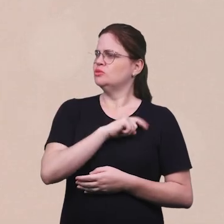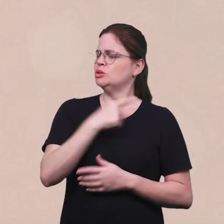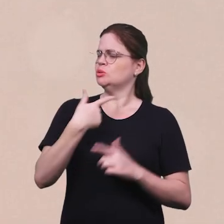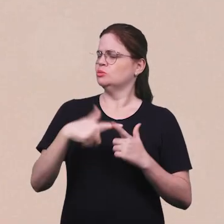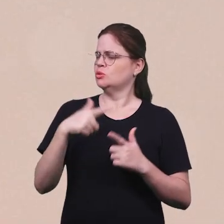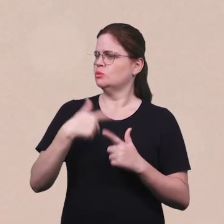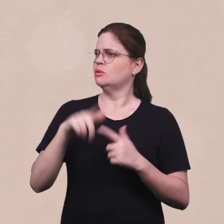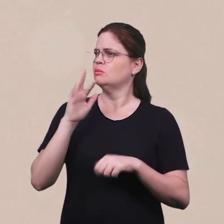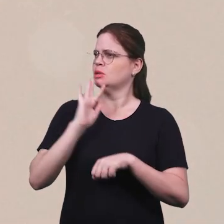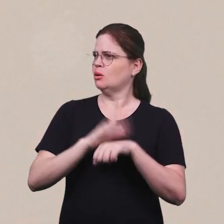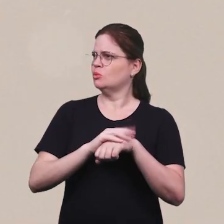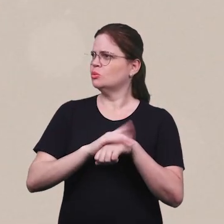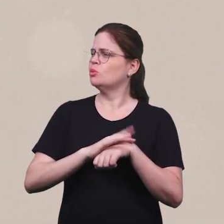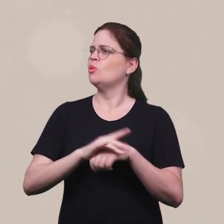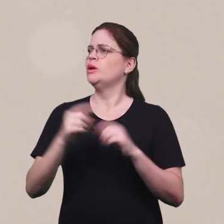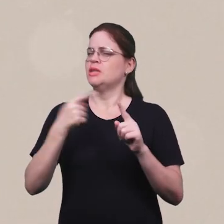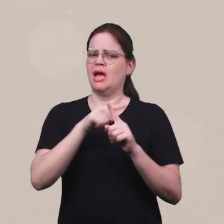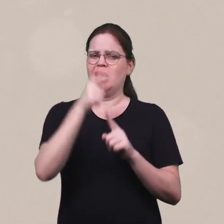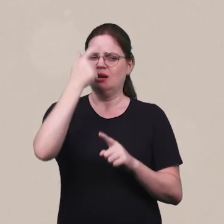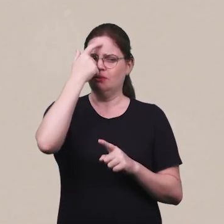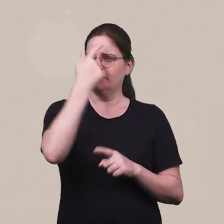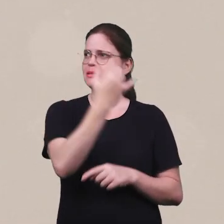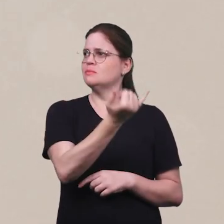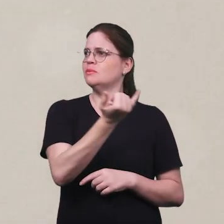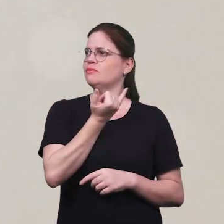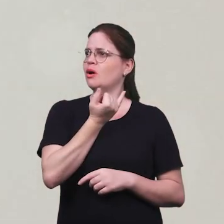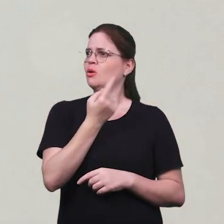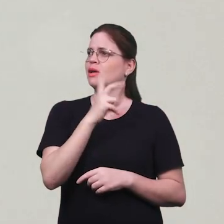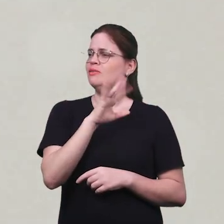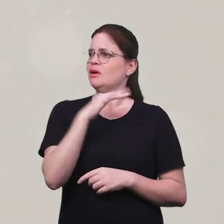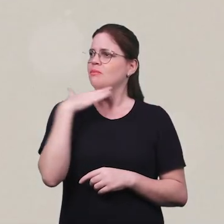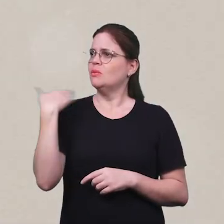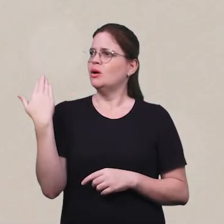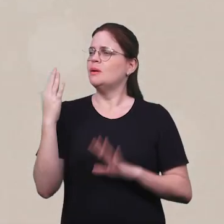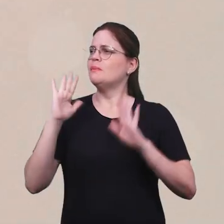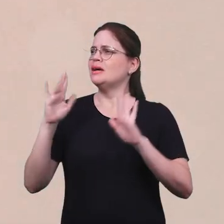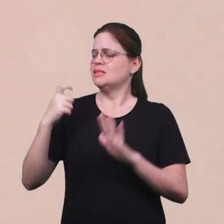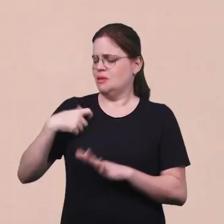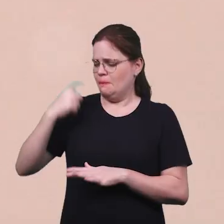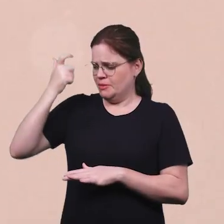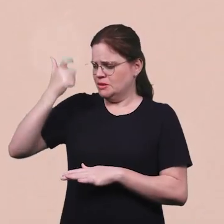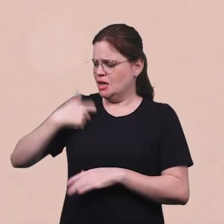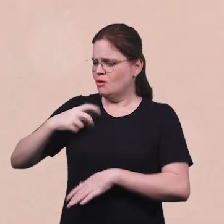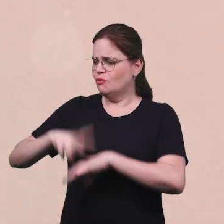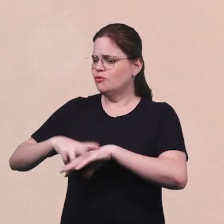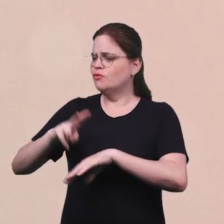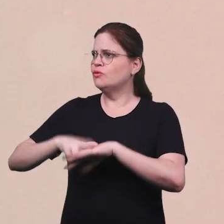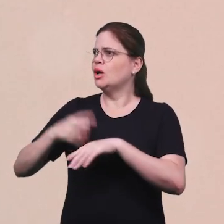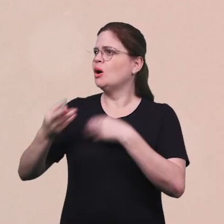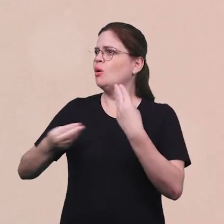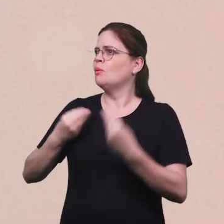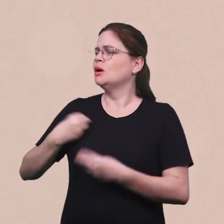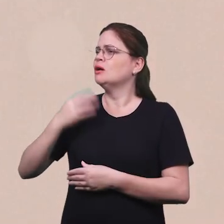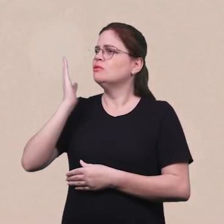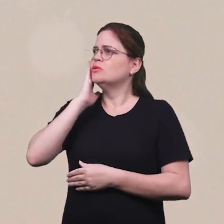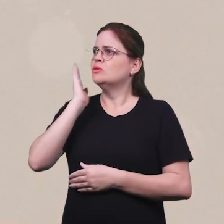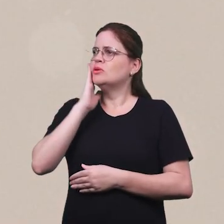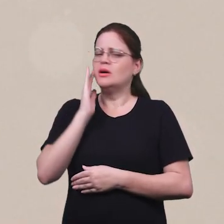embora. E a minha preocupação, como eu vou viver sem ela, viúvos, não saberia